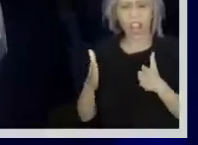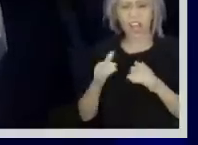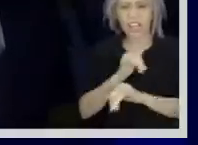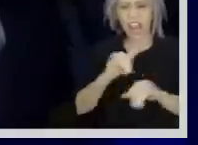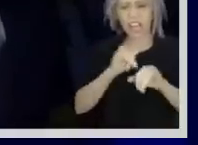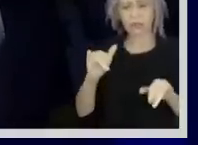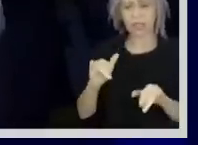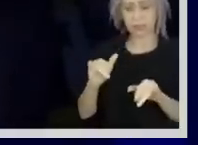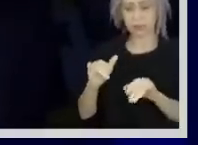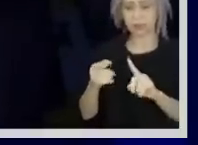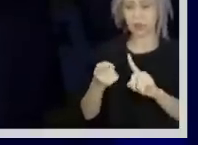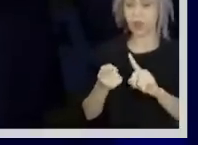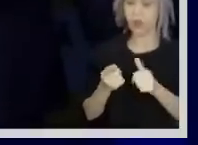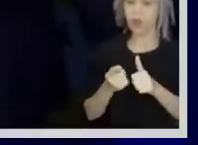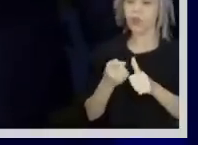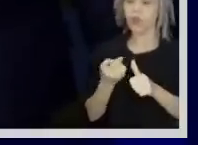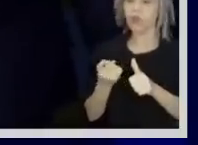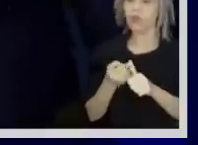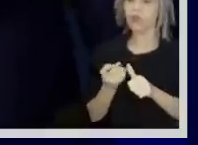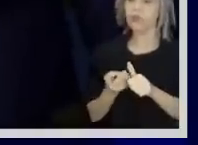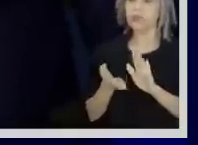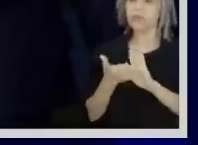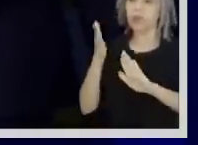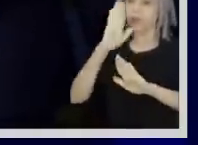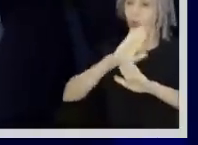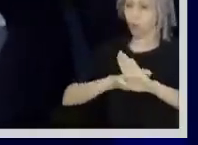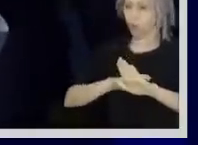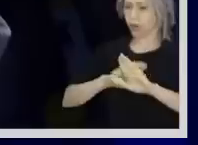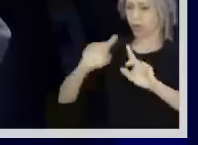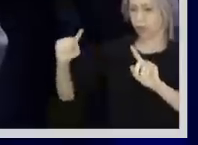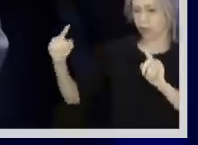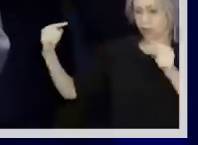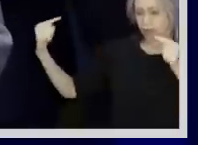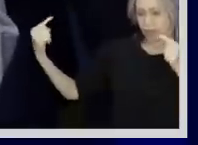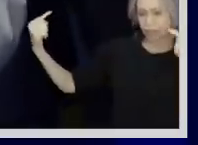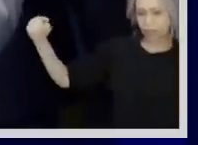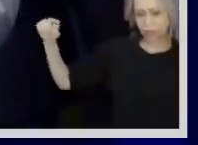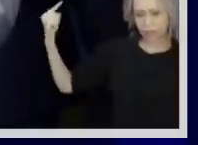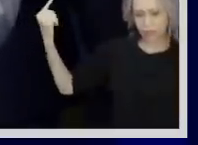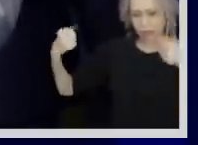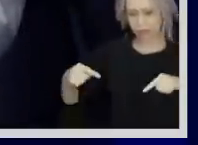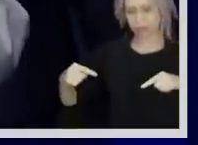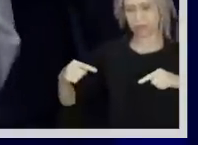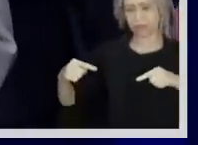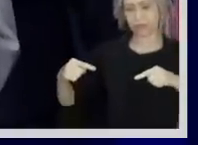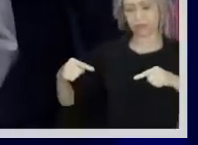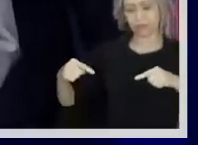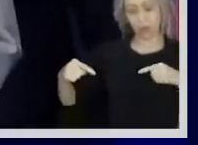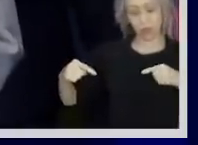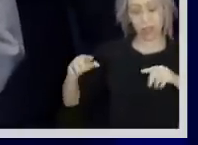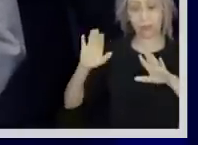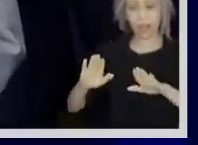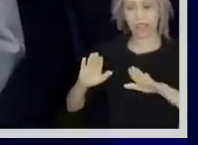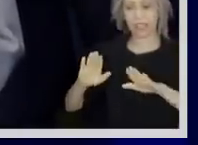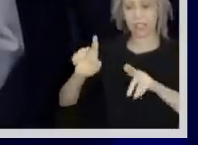Lula, e depois no segundo turno ela vem como a apoiadora oficial, né, da campanha do Lula. Enfim, ela